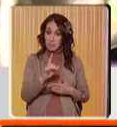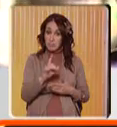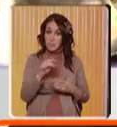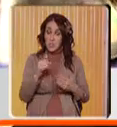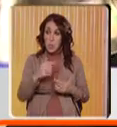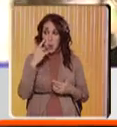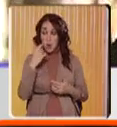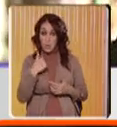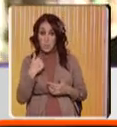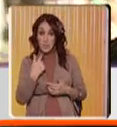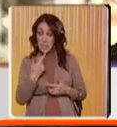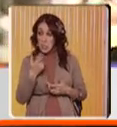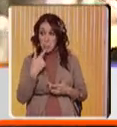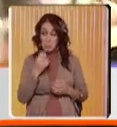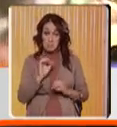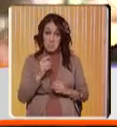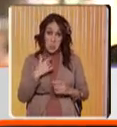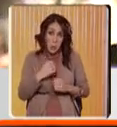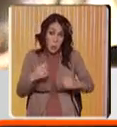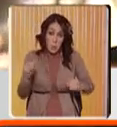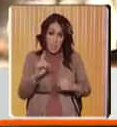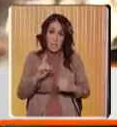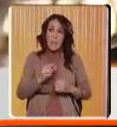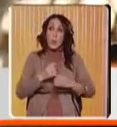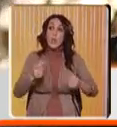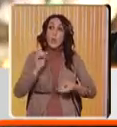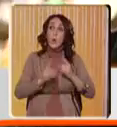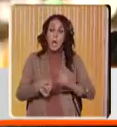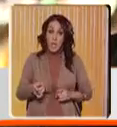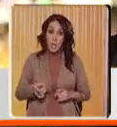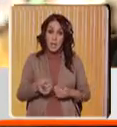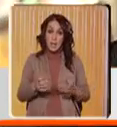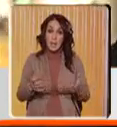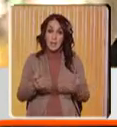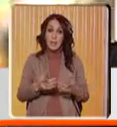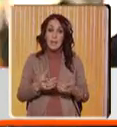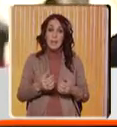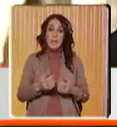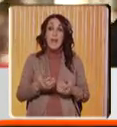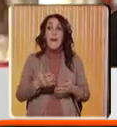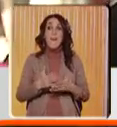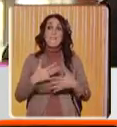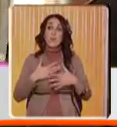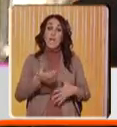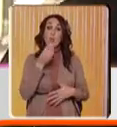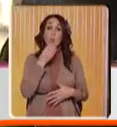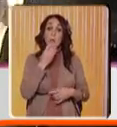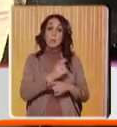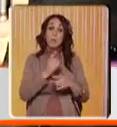passei por essa experiência e não tem diferença. O que engorda é o aumento do apetite da pessoa.